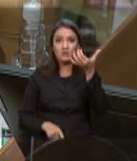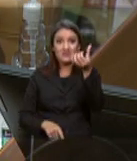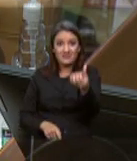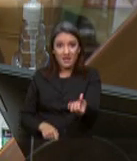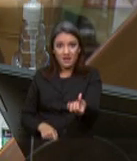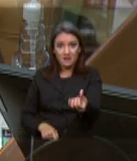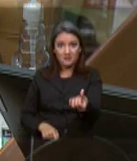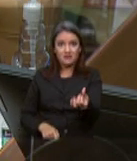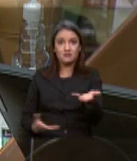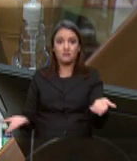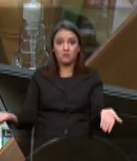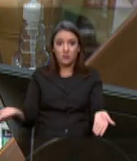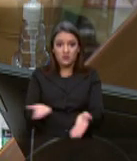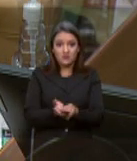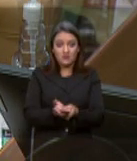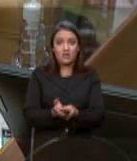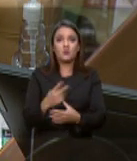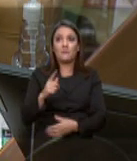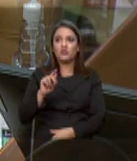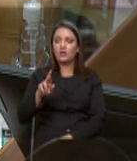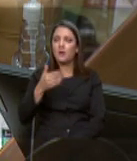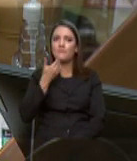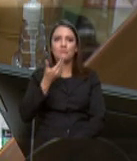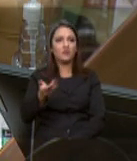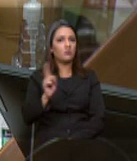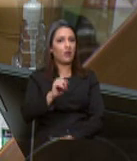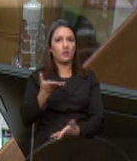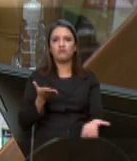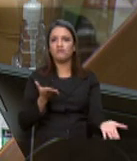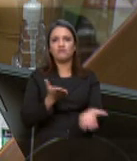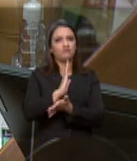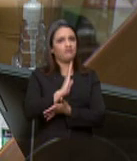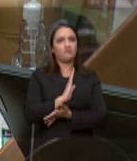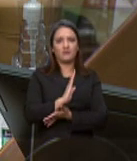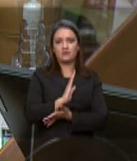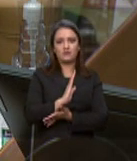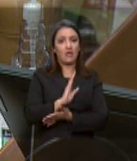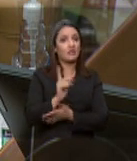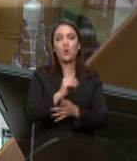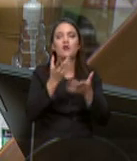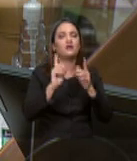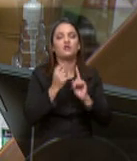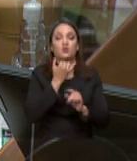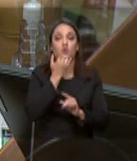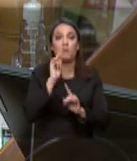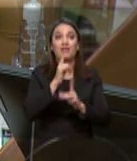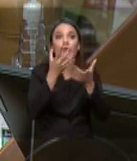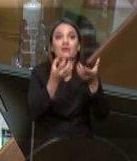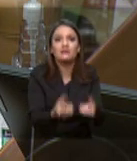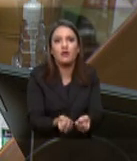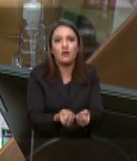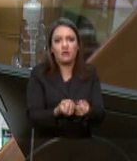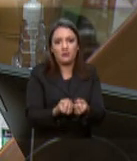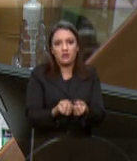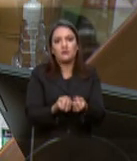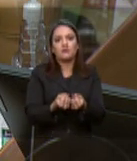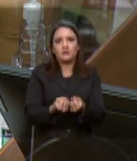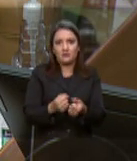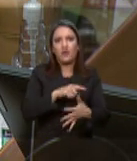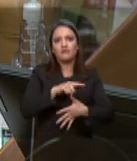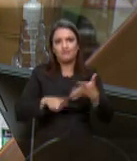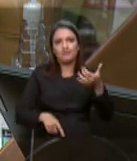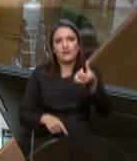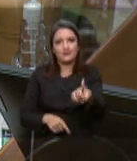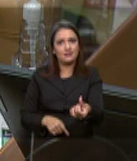relatoria, pelo descabimento de todas elas, portanto, pelo não conhecimento, por inadequação da via eleita, até mesmo, para